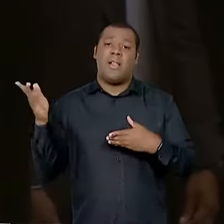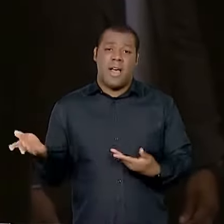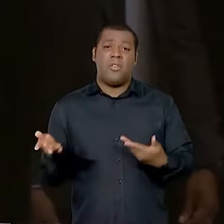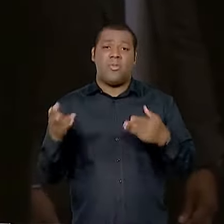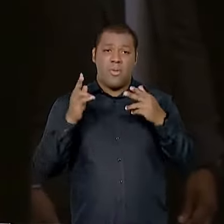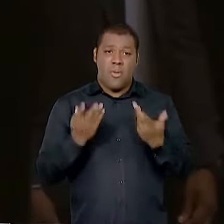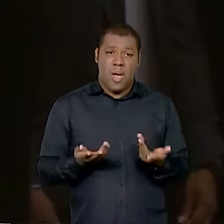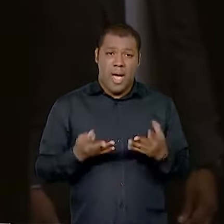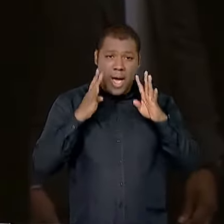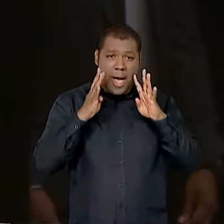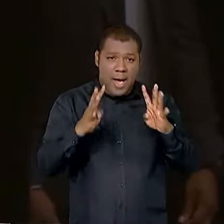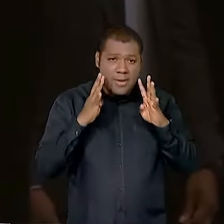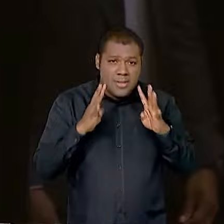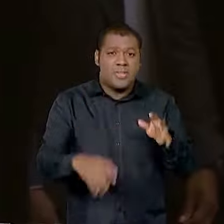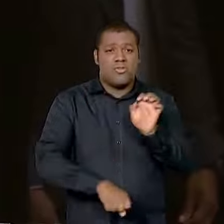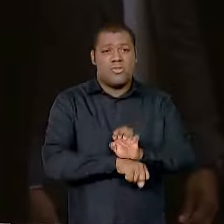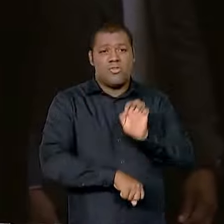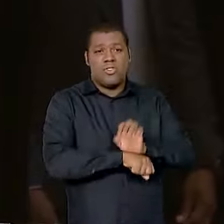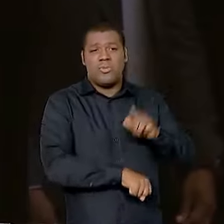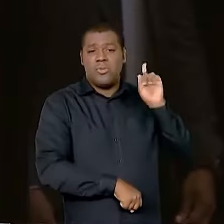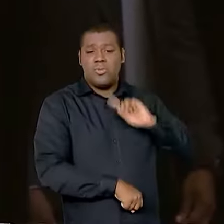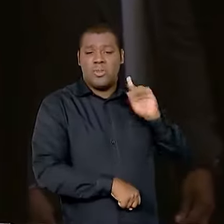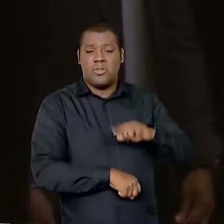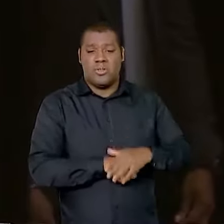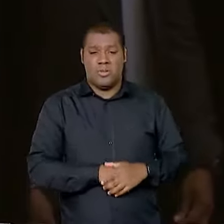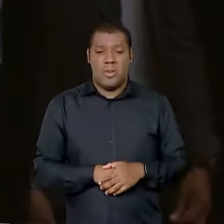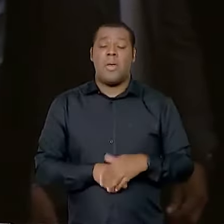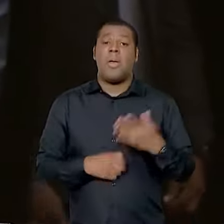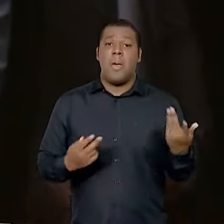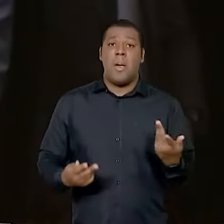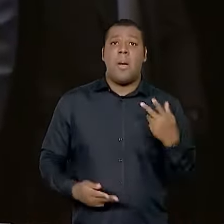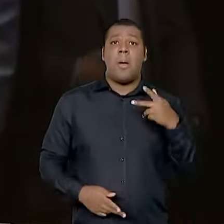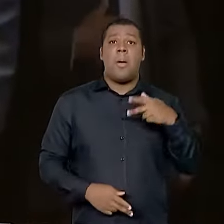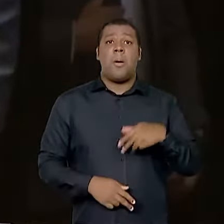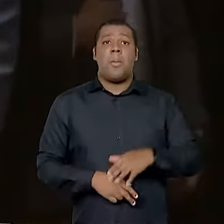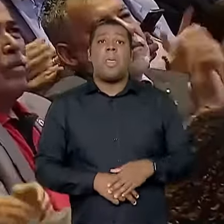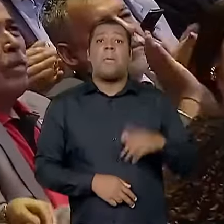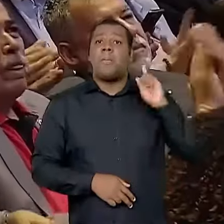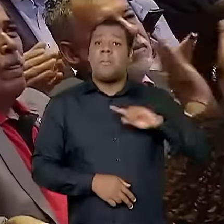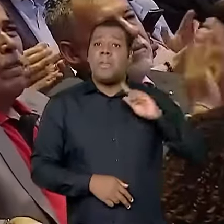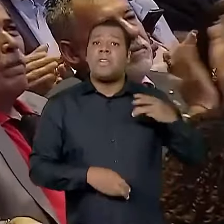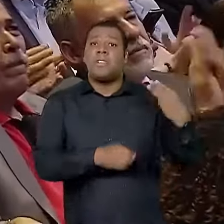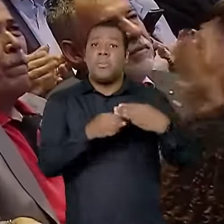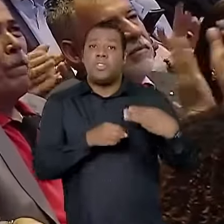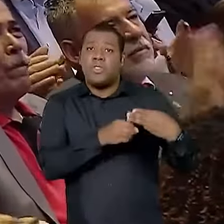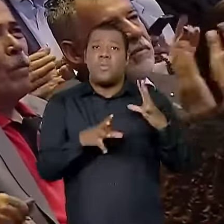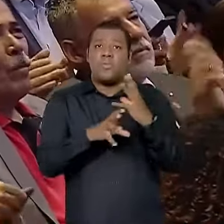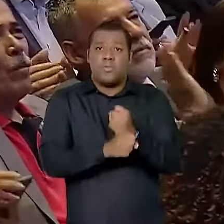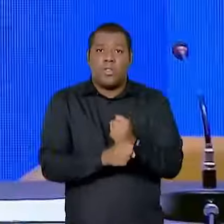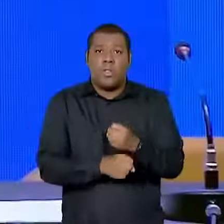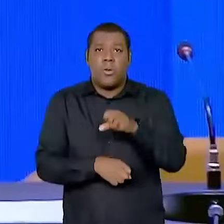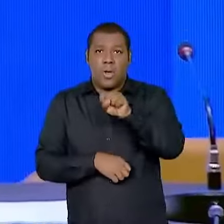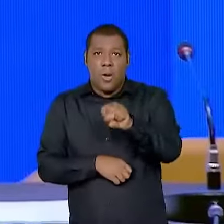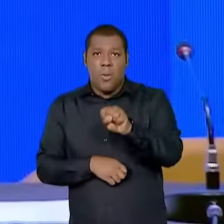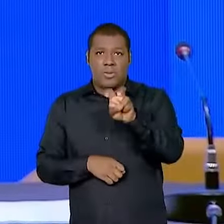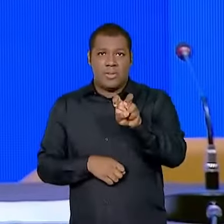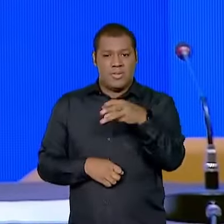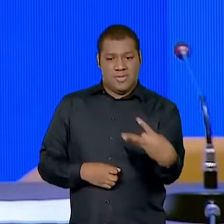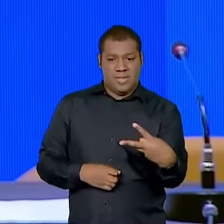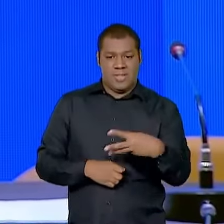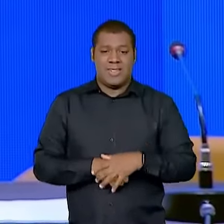Gerais, um Estado continental, um Estado com 853 municípios, um Estado que tem muitas e